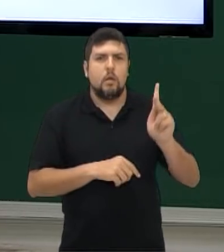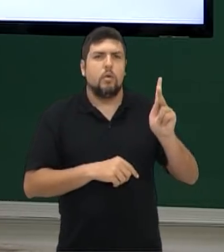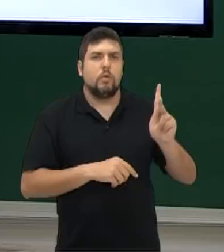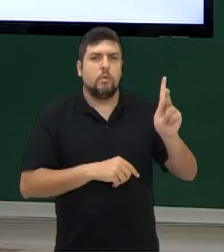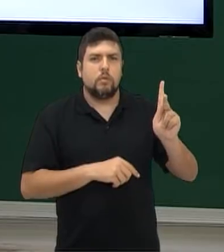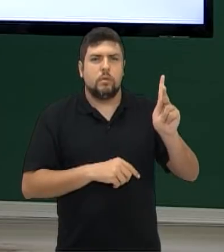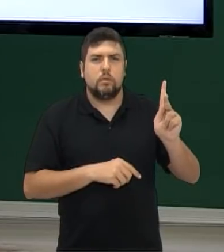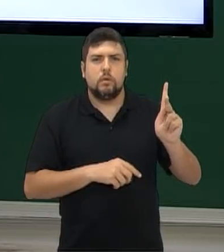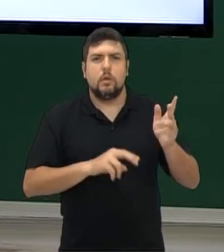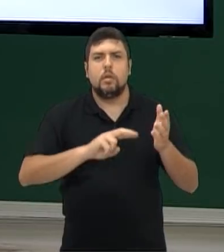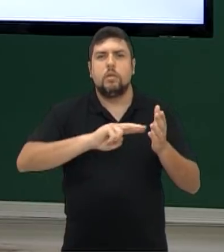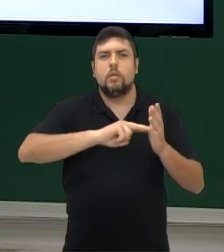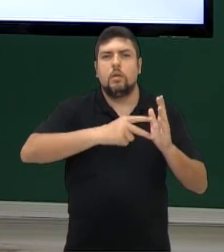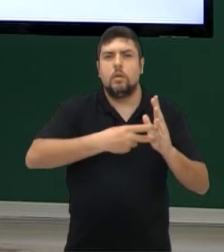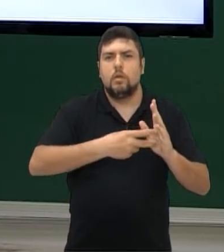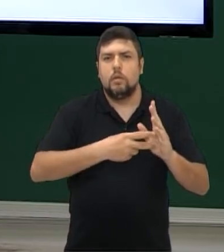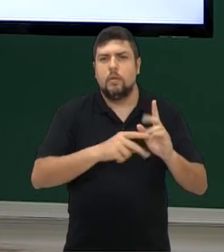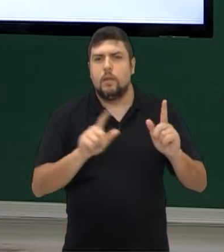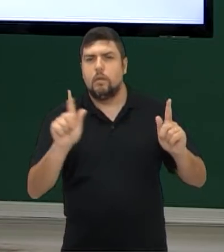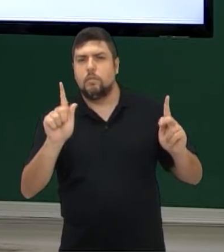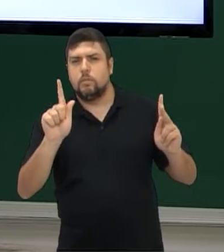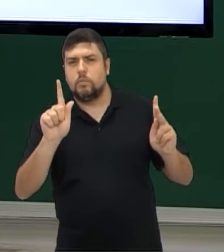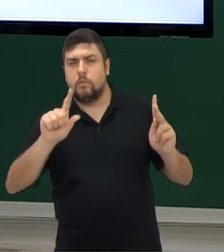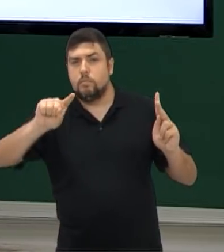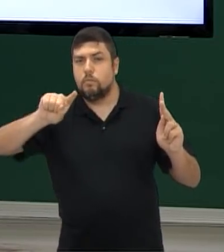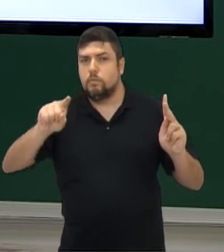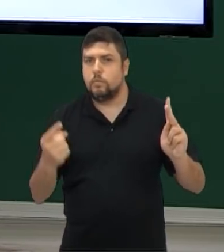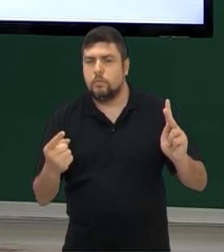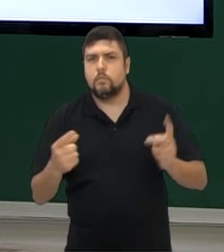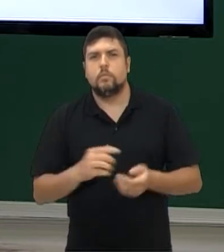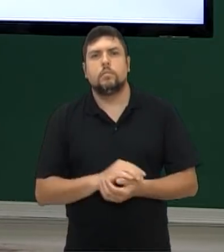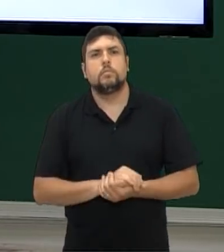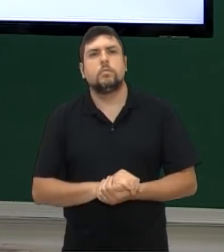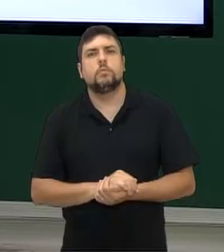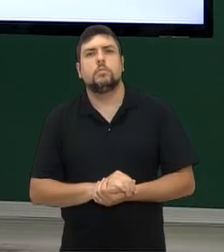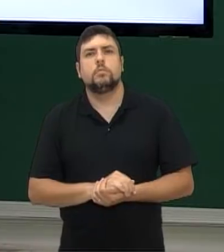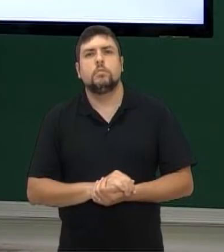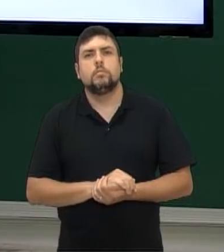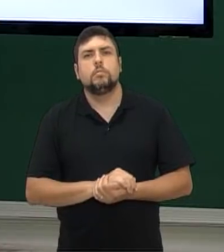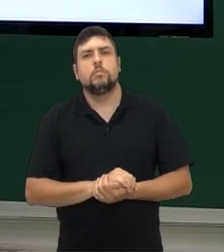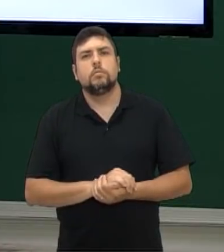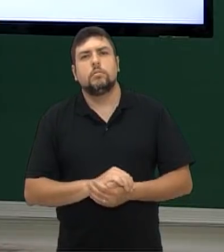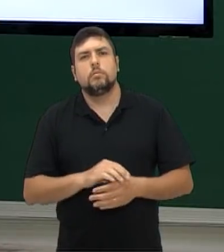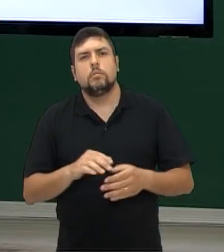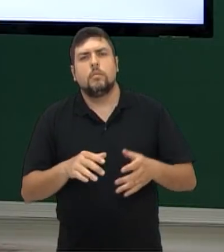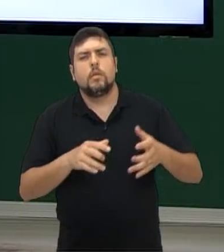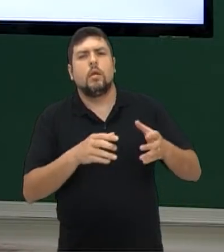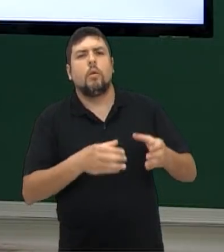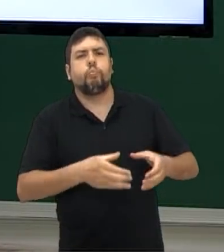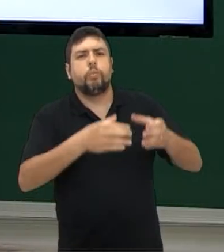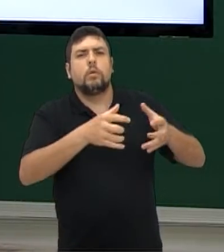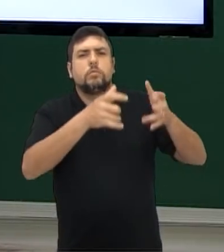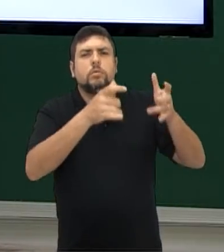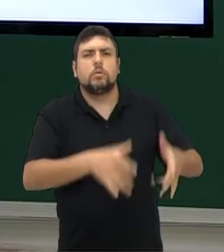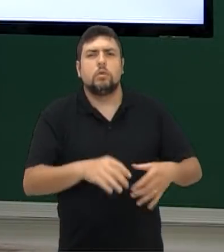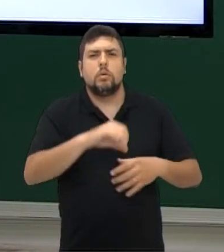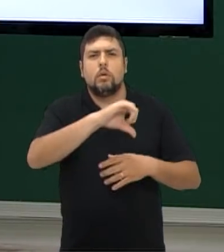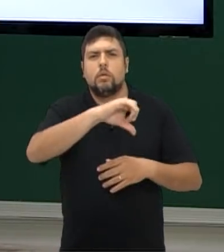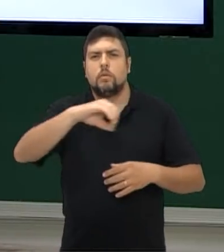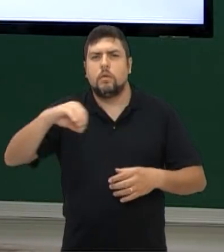vale 1000 gramas. Lembram disso? O que sobrou na lata? 900